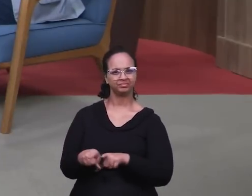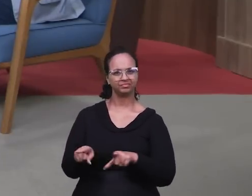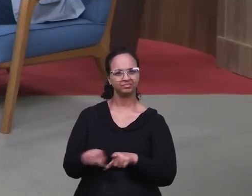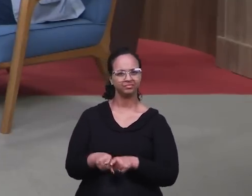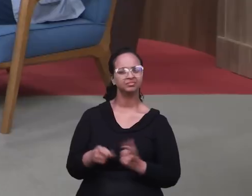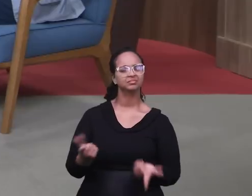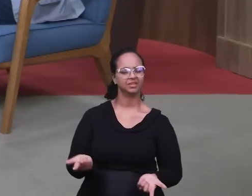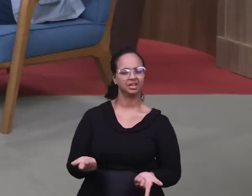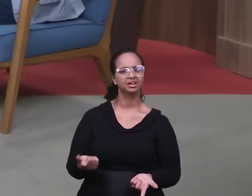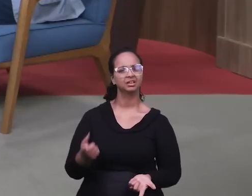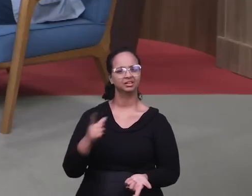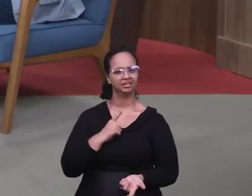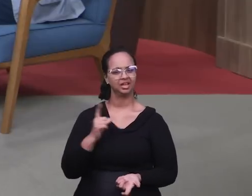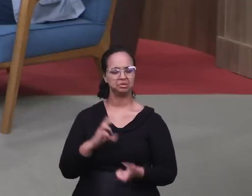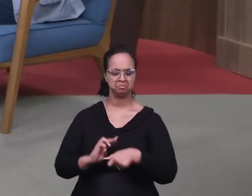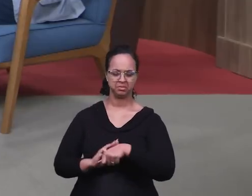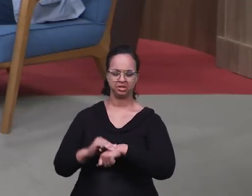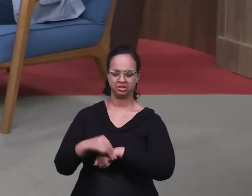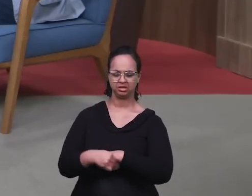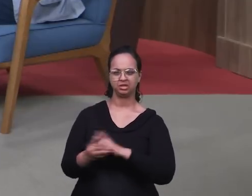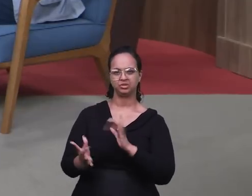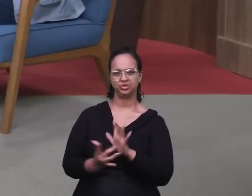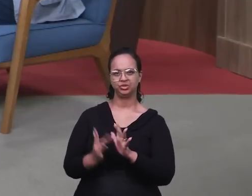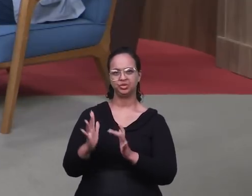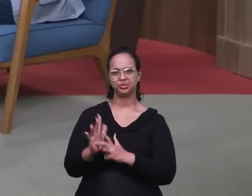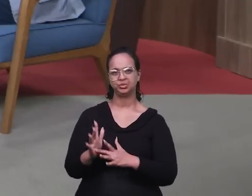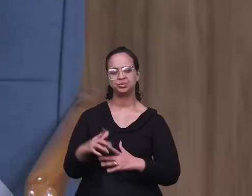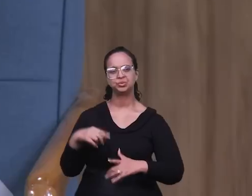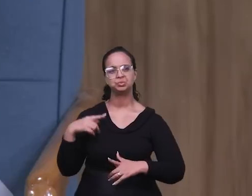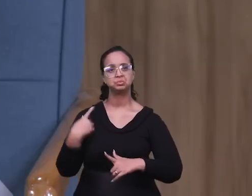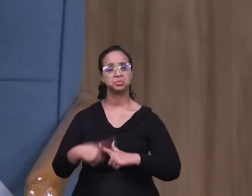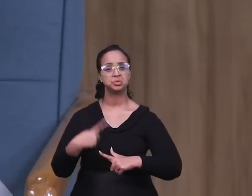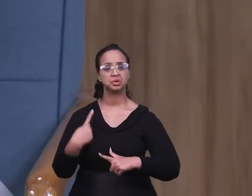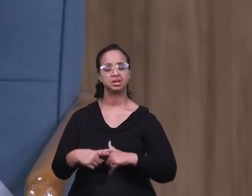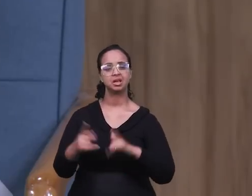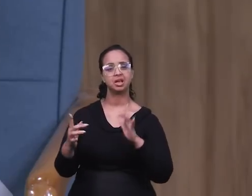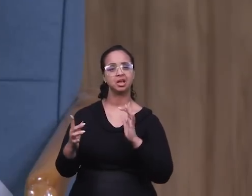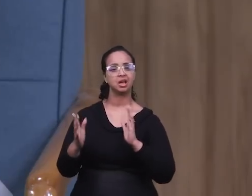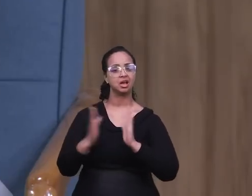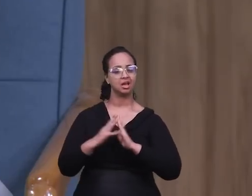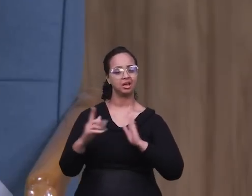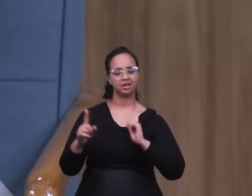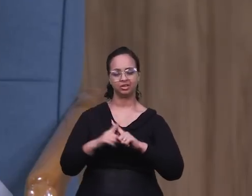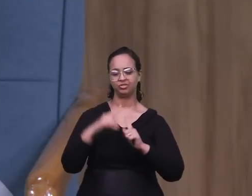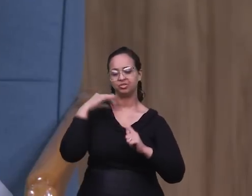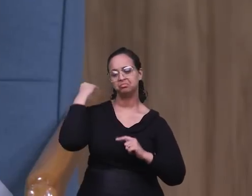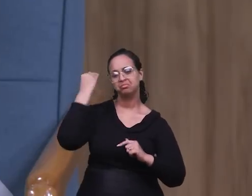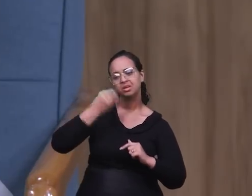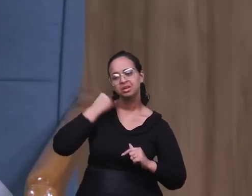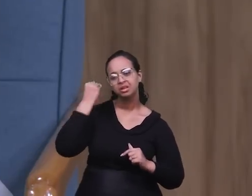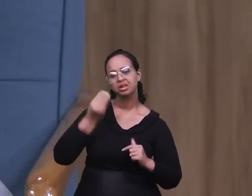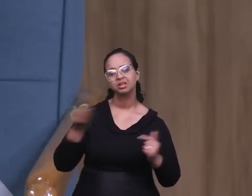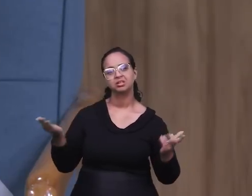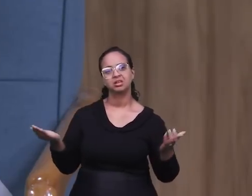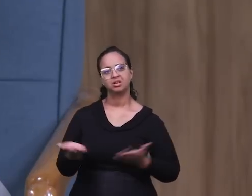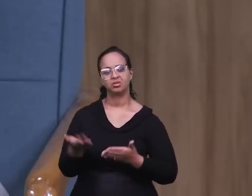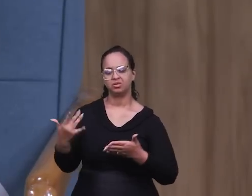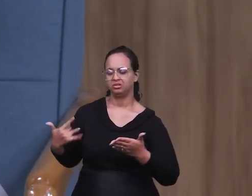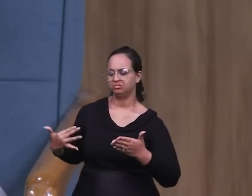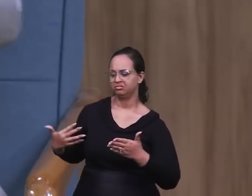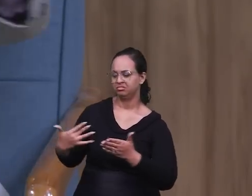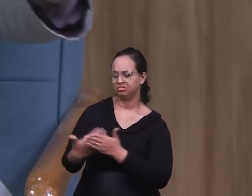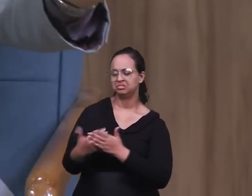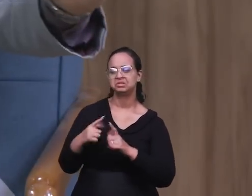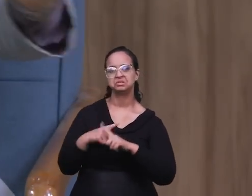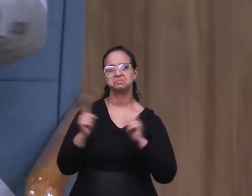né? Exatamente, e principalmente seu ministério. Até porque a igreja está vivendo esse momento, né? Nós estamos vivendo esse momento agora do fim, mas o